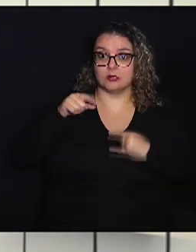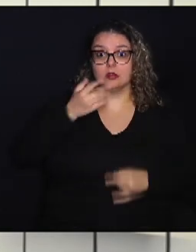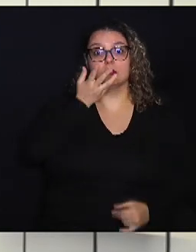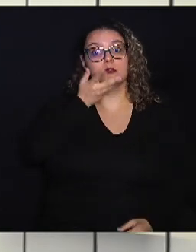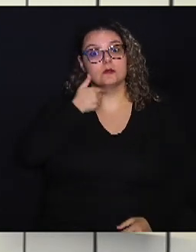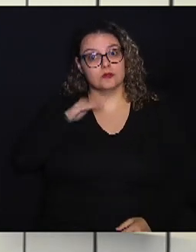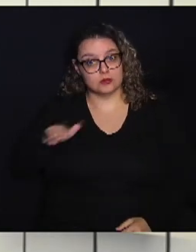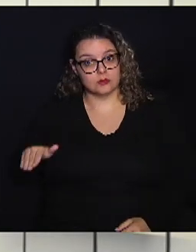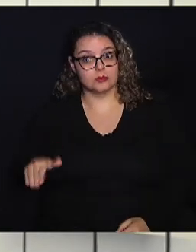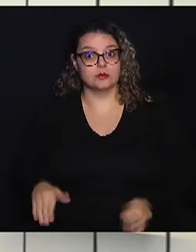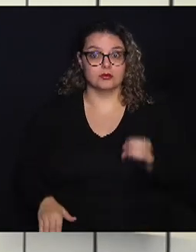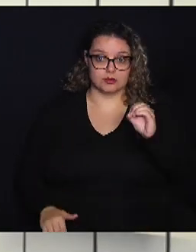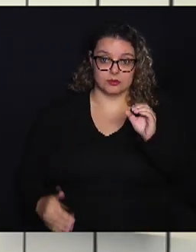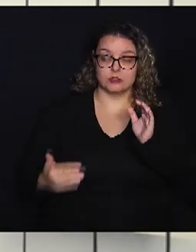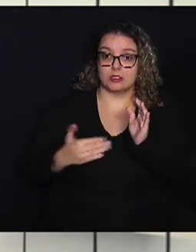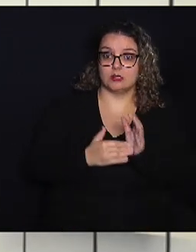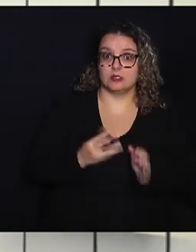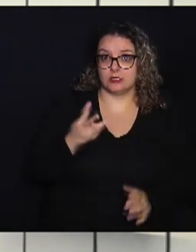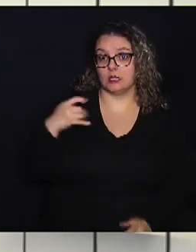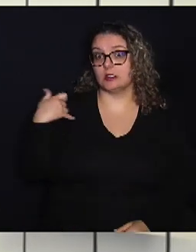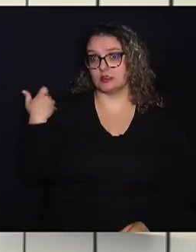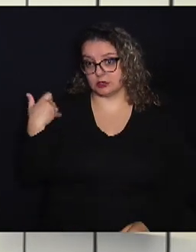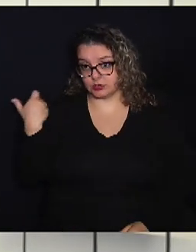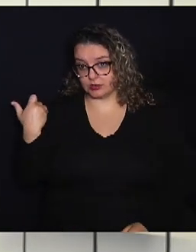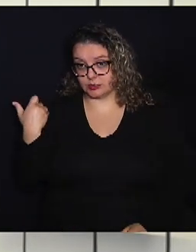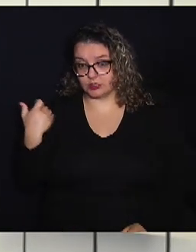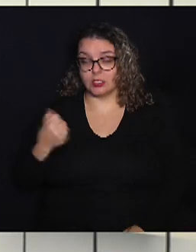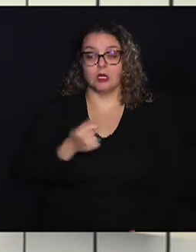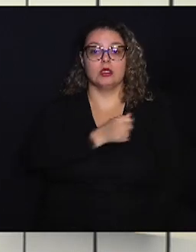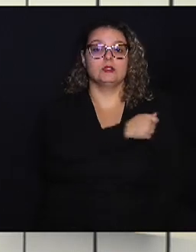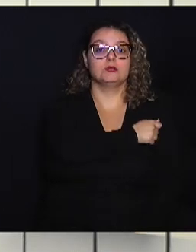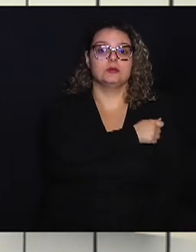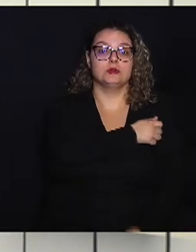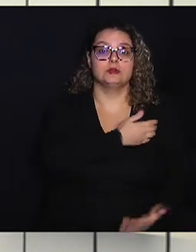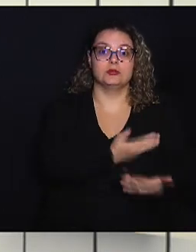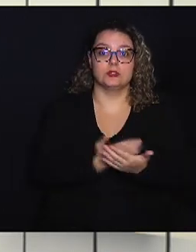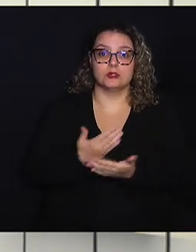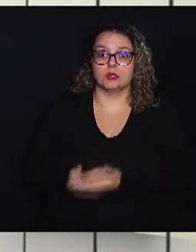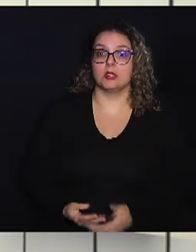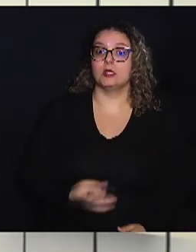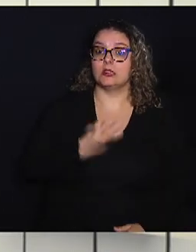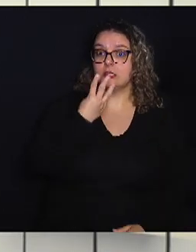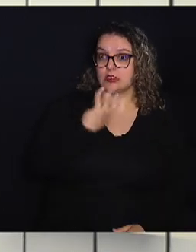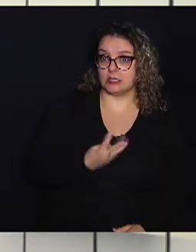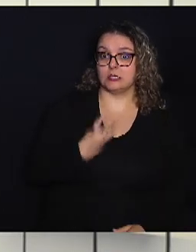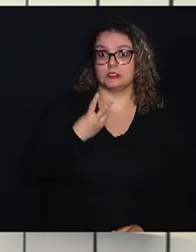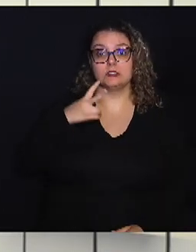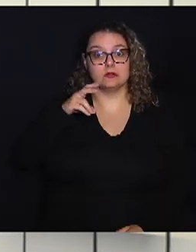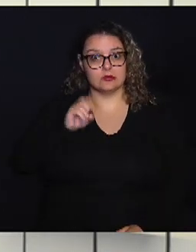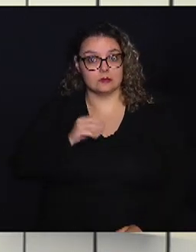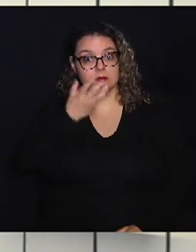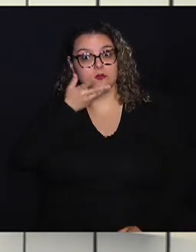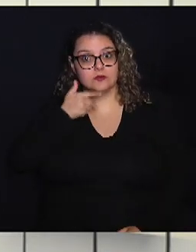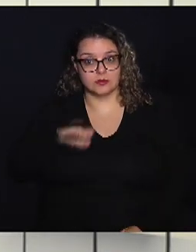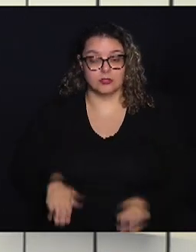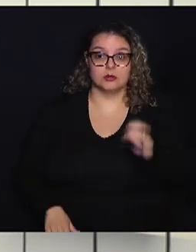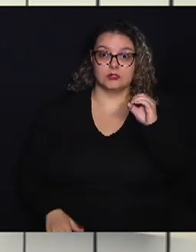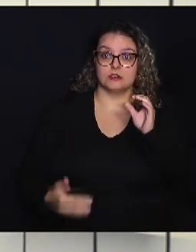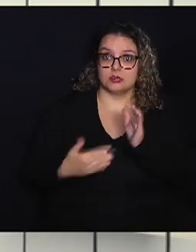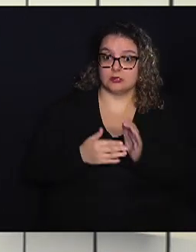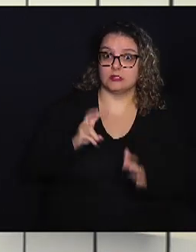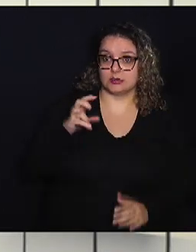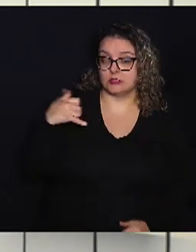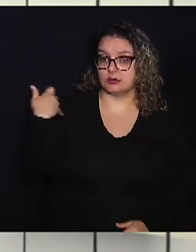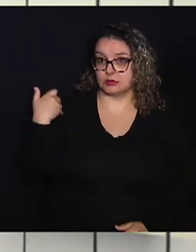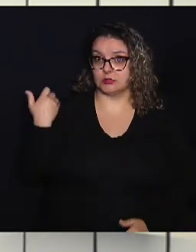com idade de 0 a 3 anos. As aulas vão atender 320 crianças de 0 a 5 anos